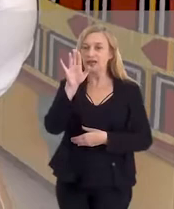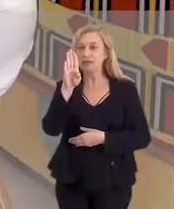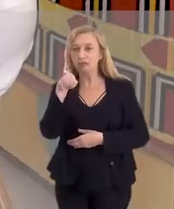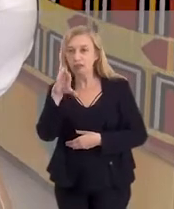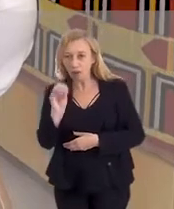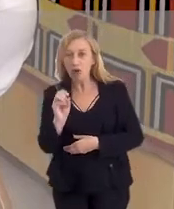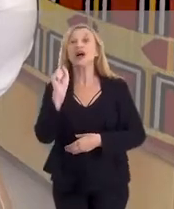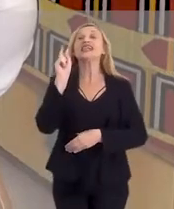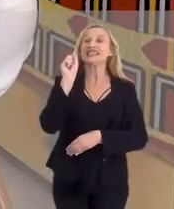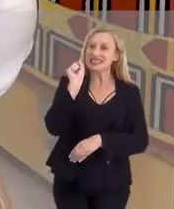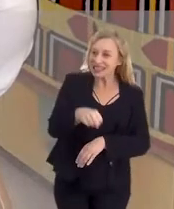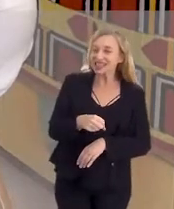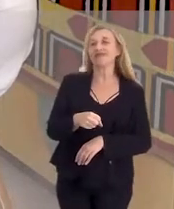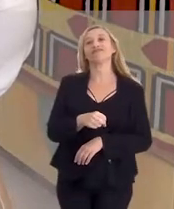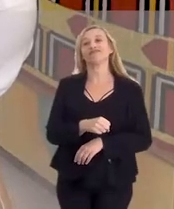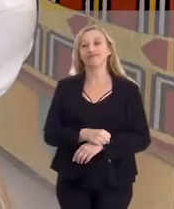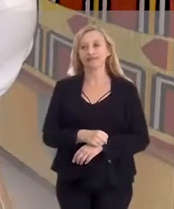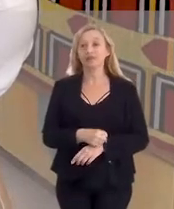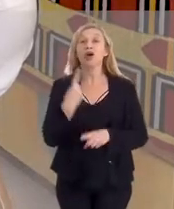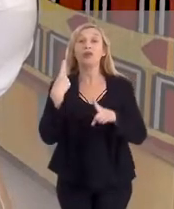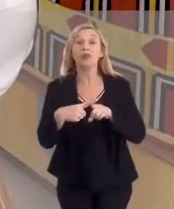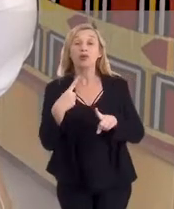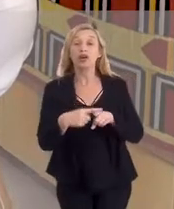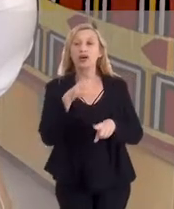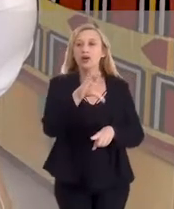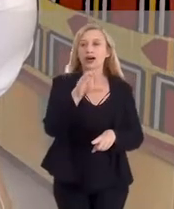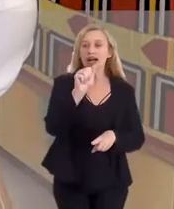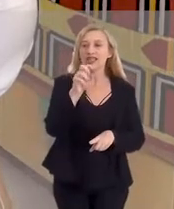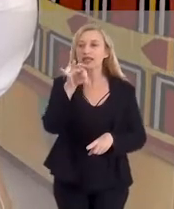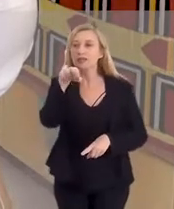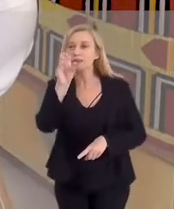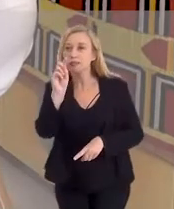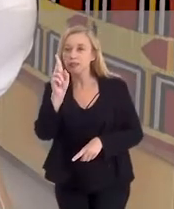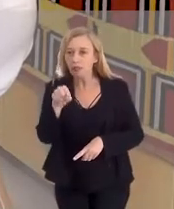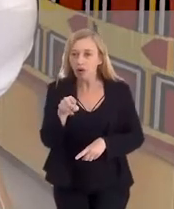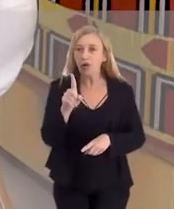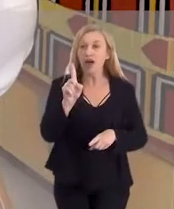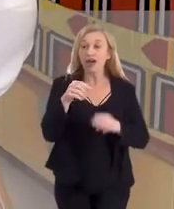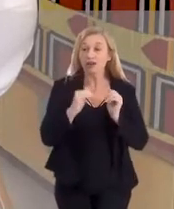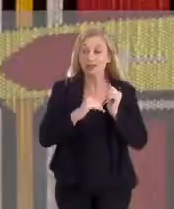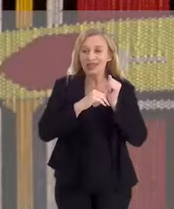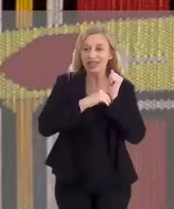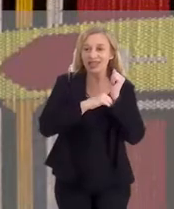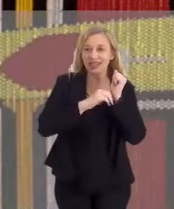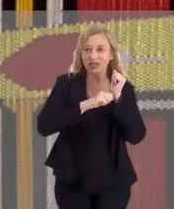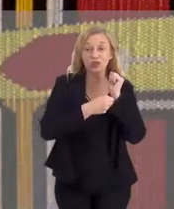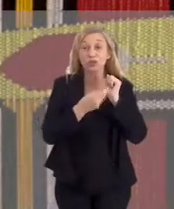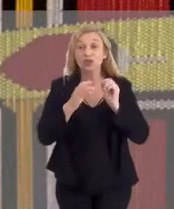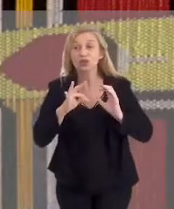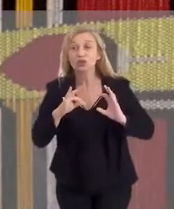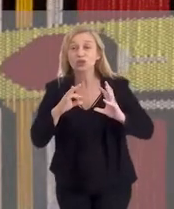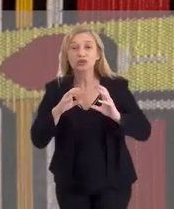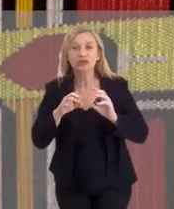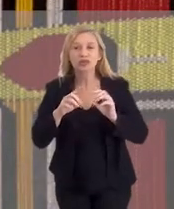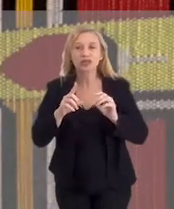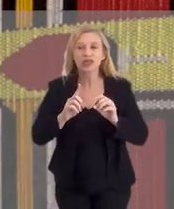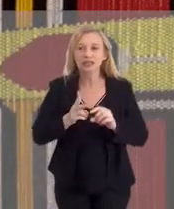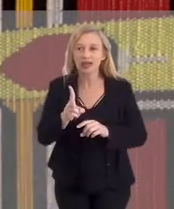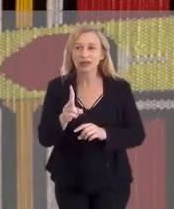Catimbó, Sim. a história, não Sim. é isso? Sim, é porque o Catimbó é mistério. O Catimbó é mistério e é segredo o tempo